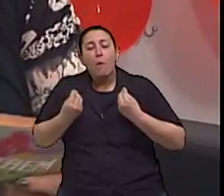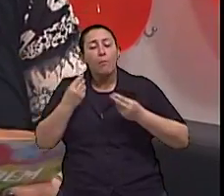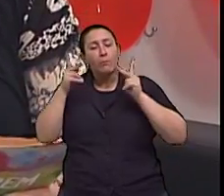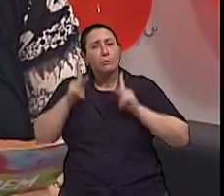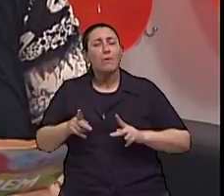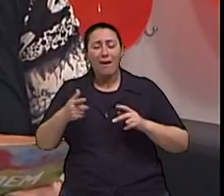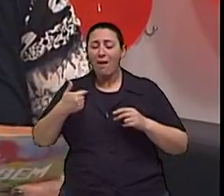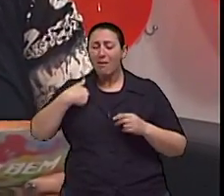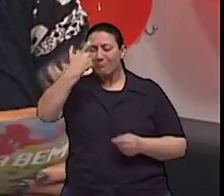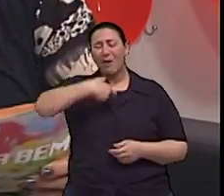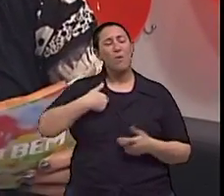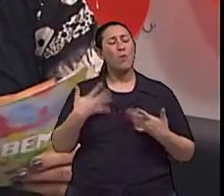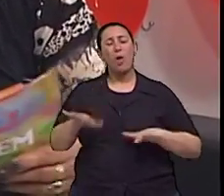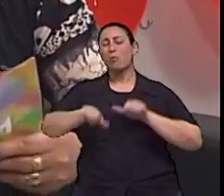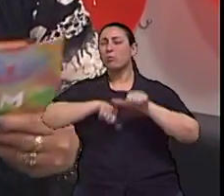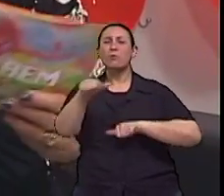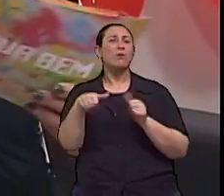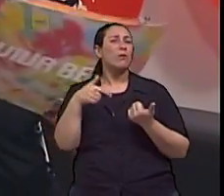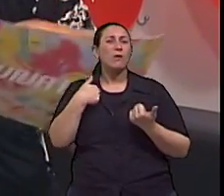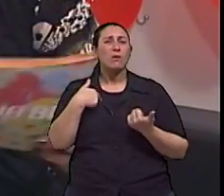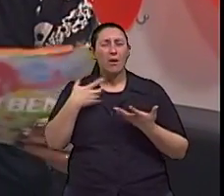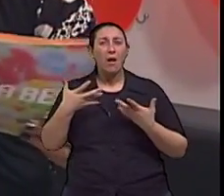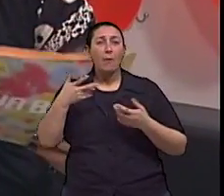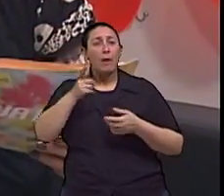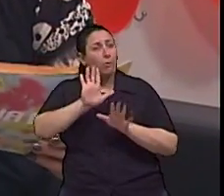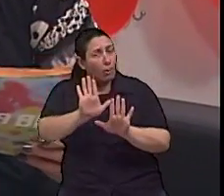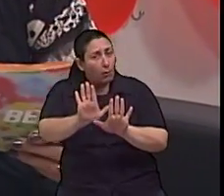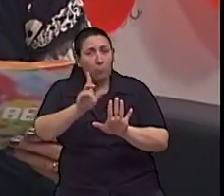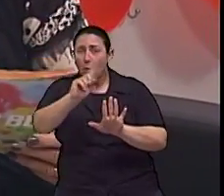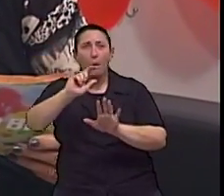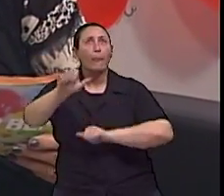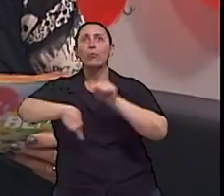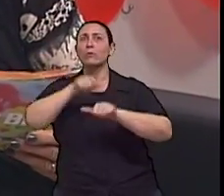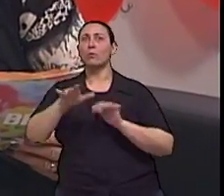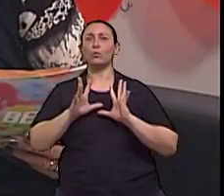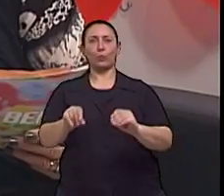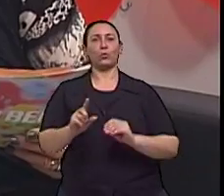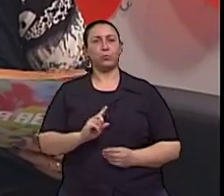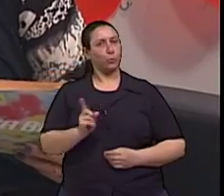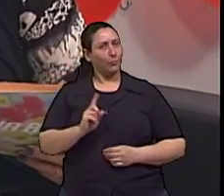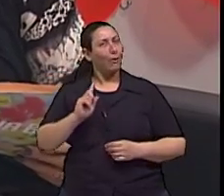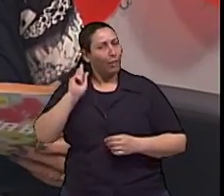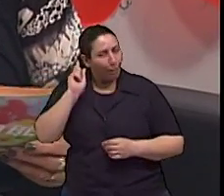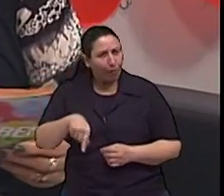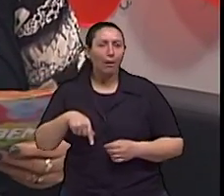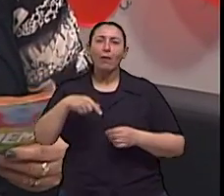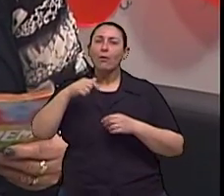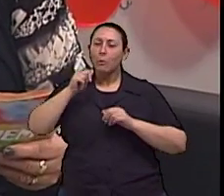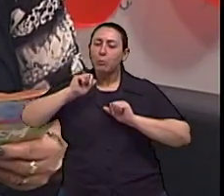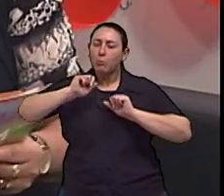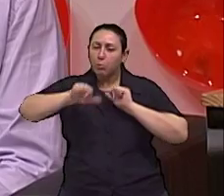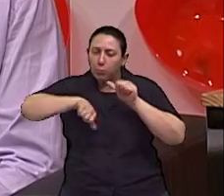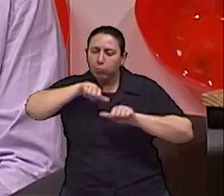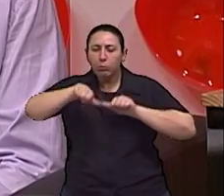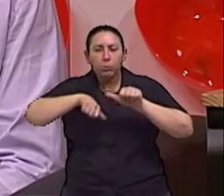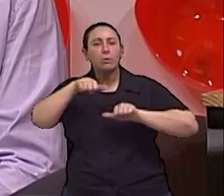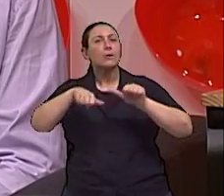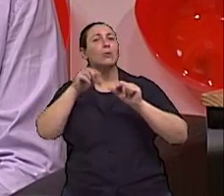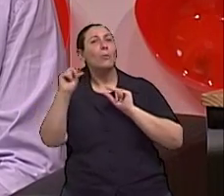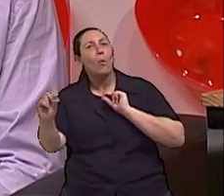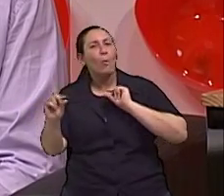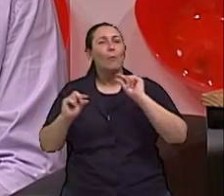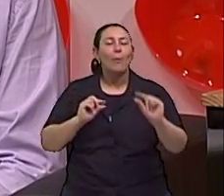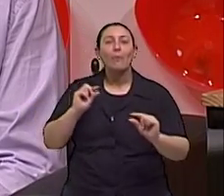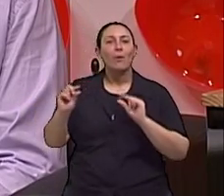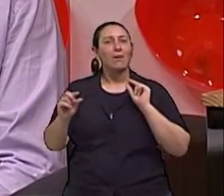tanta coisa que eu vou ter que mudar, mas não é mudar tudo, porque mudar tudo, a gente chega no mesmo ponto, né? Se mudar tudo, chega no mesmo ponto. Quer dizer, não é